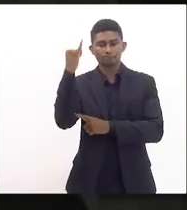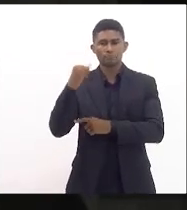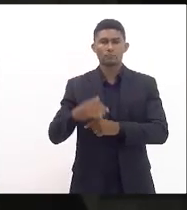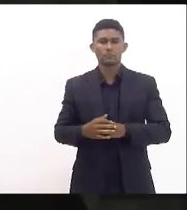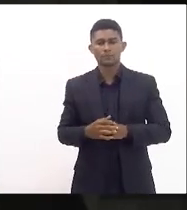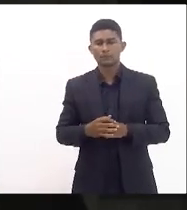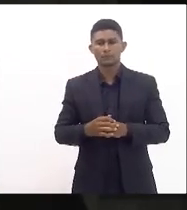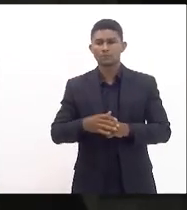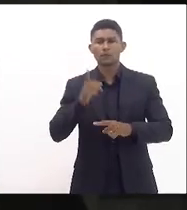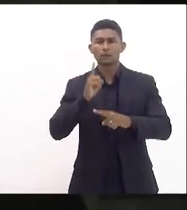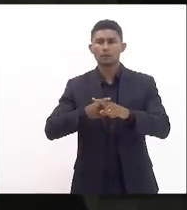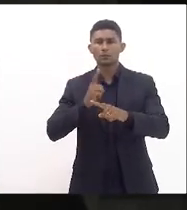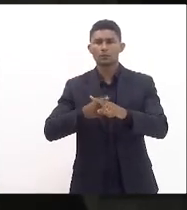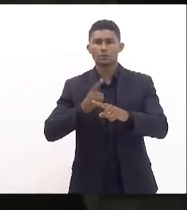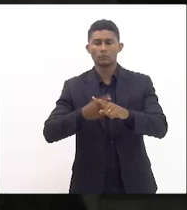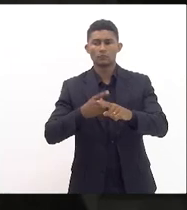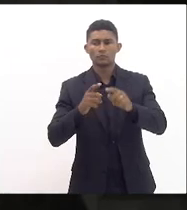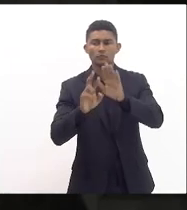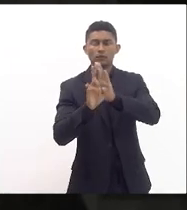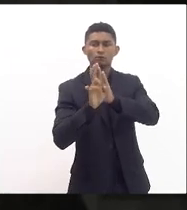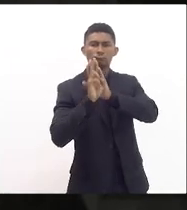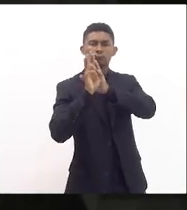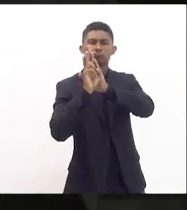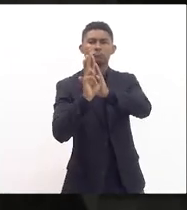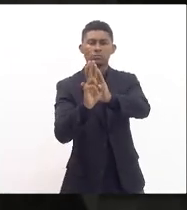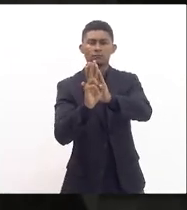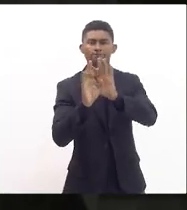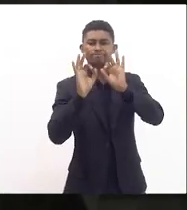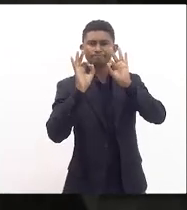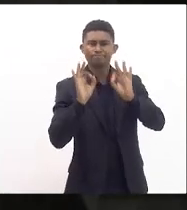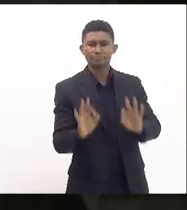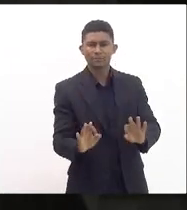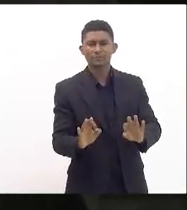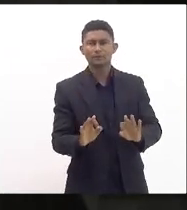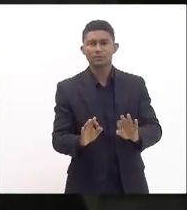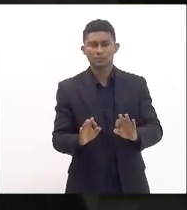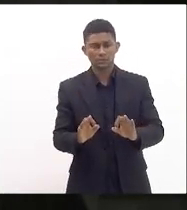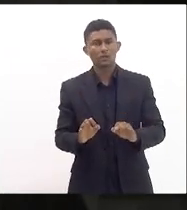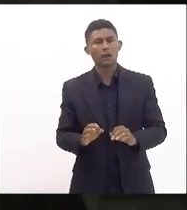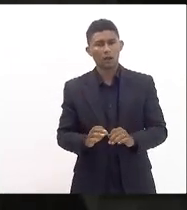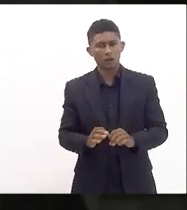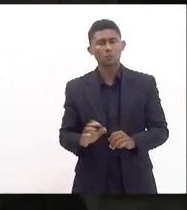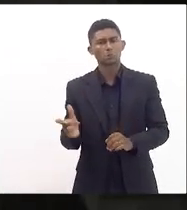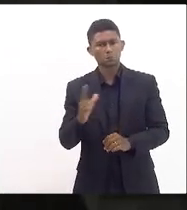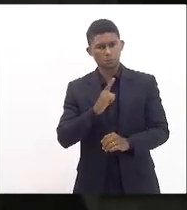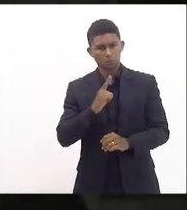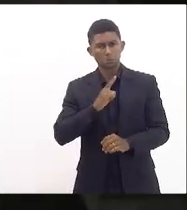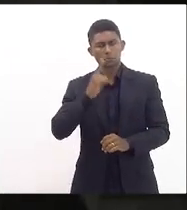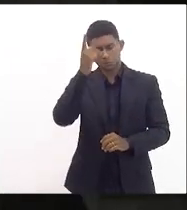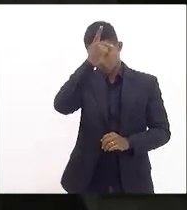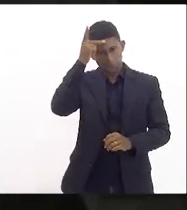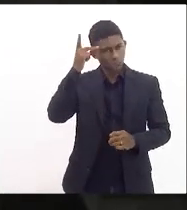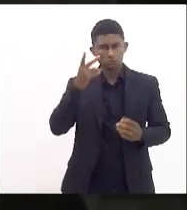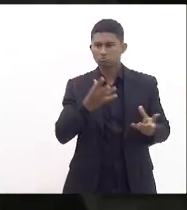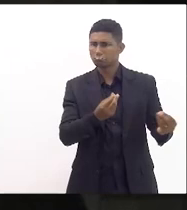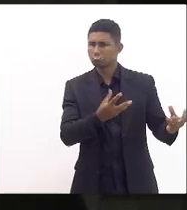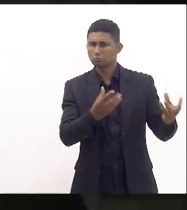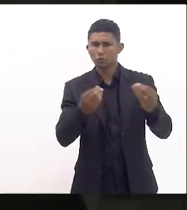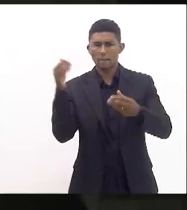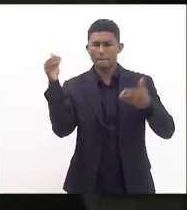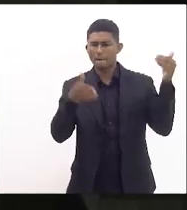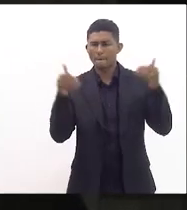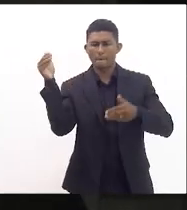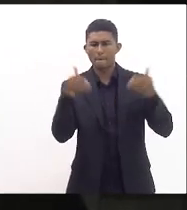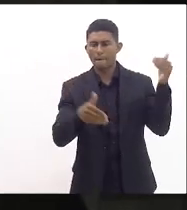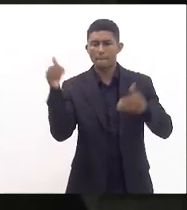muito representativa, deputada Tia Ju, não apenas quantitativamente, mas nós tivemos a participação não apenas